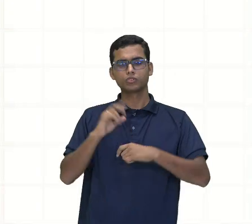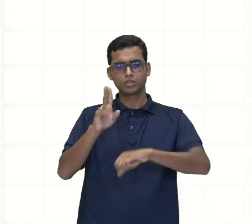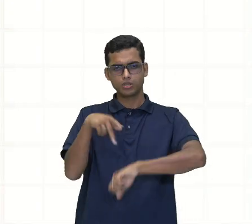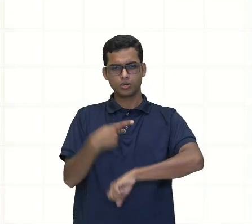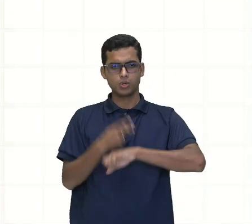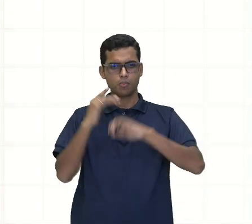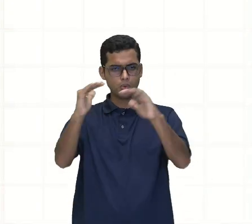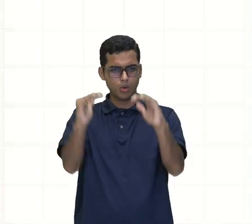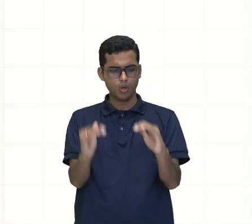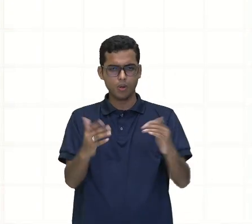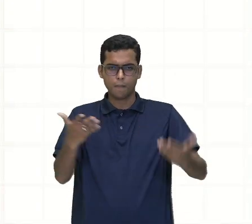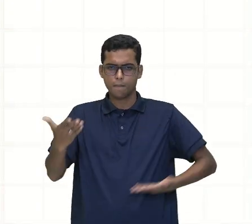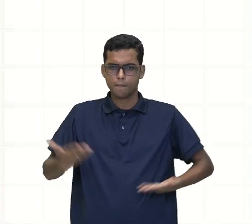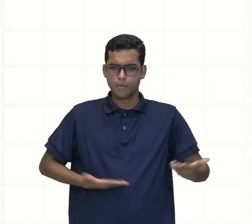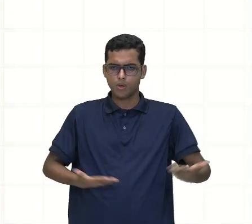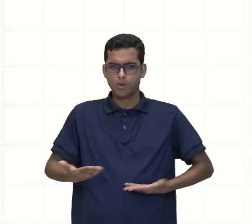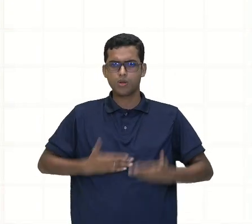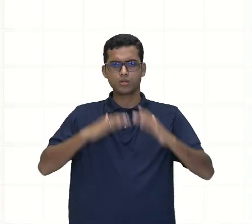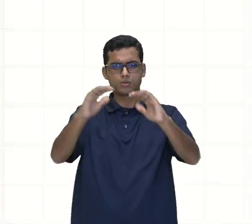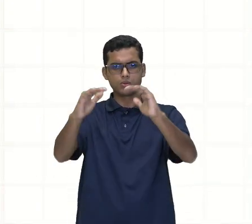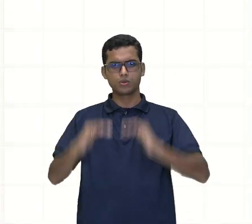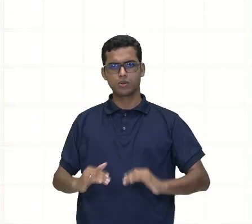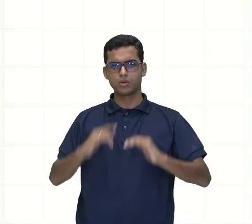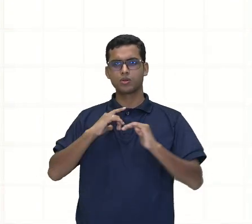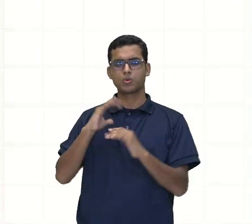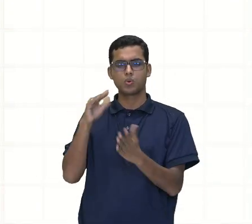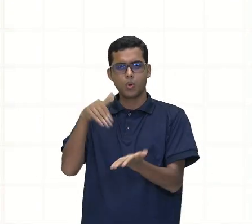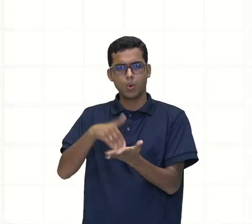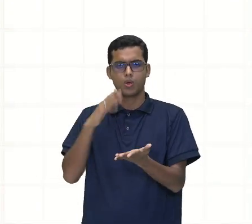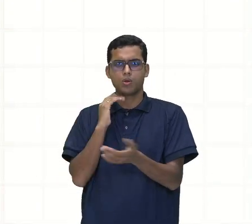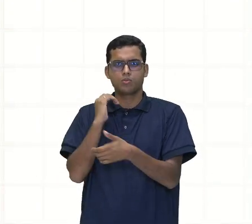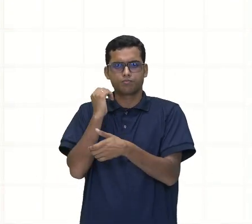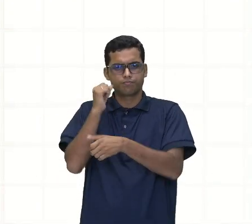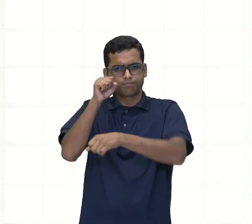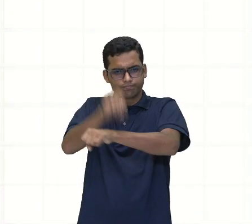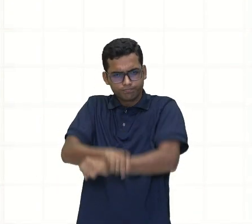camponeses e finalizando com os escravos, melhor dizendo, né?